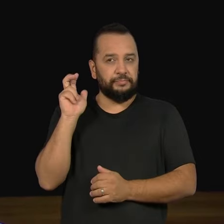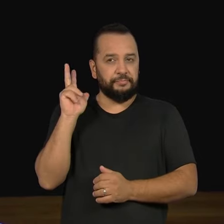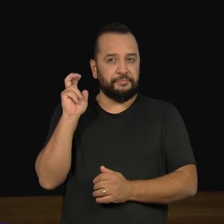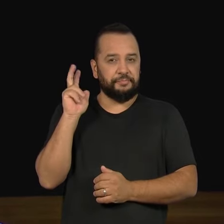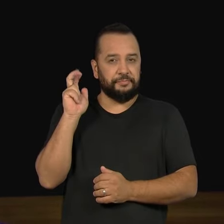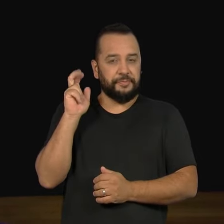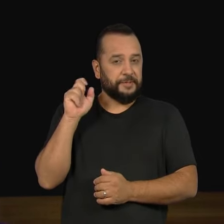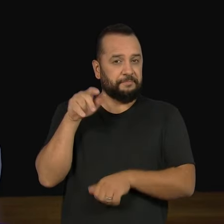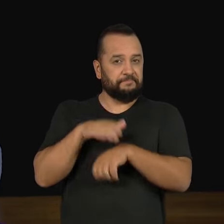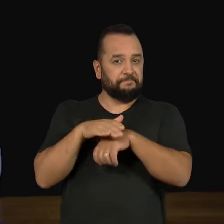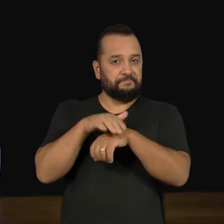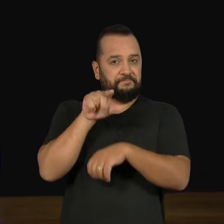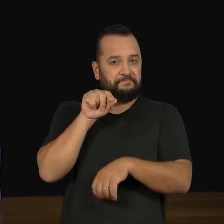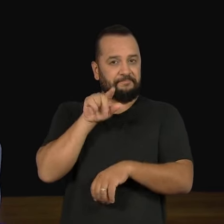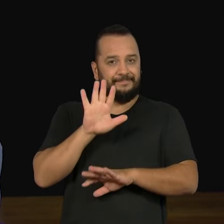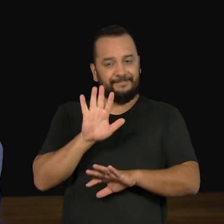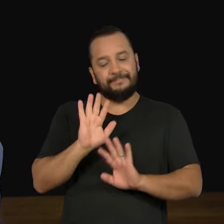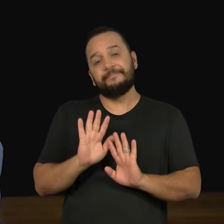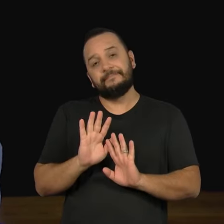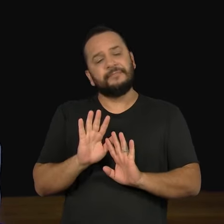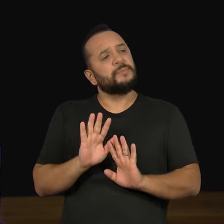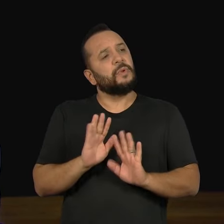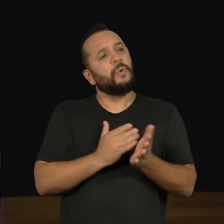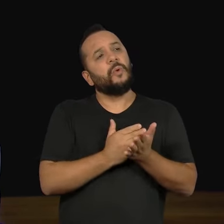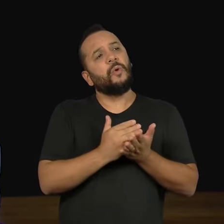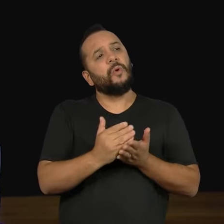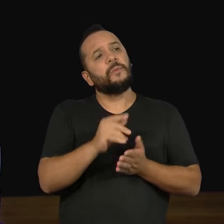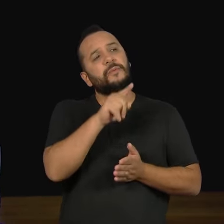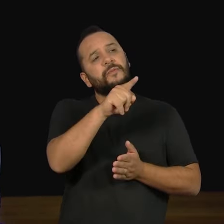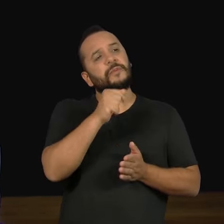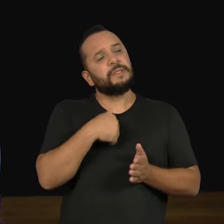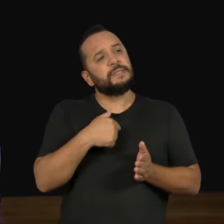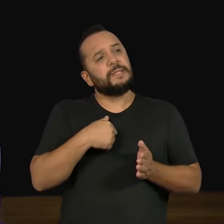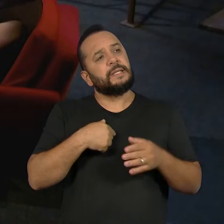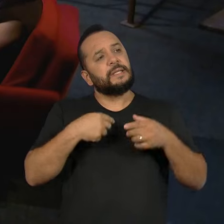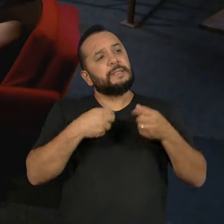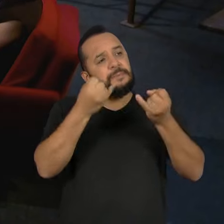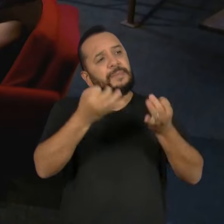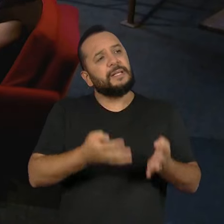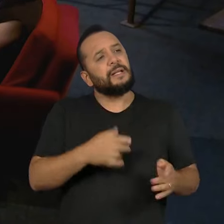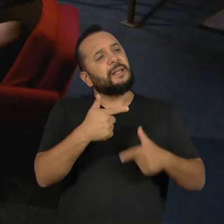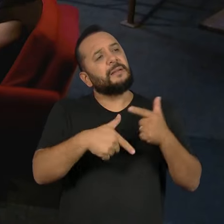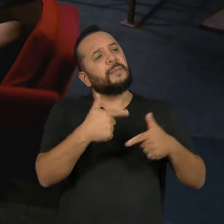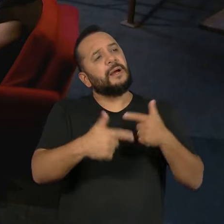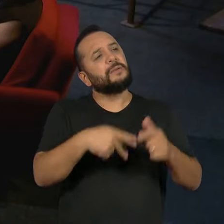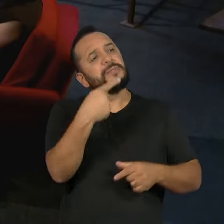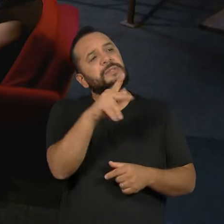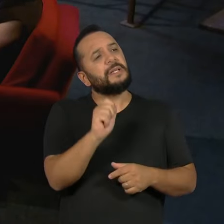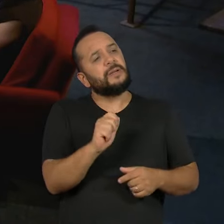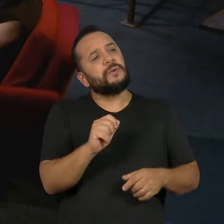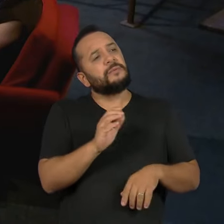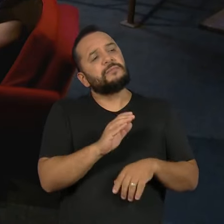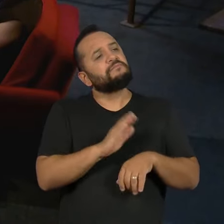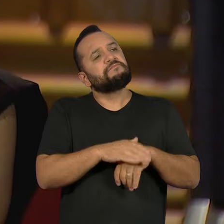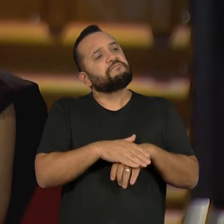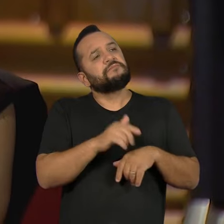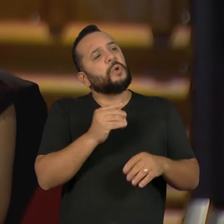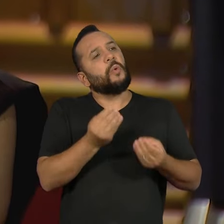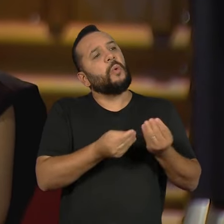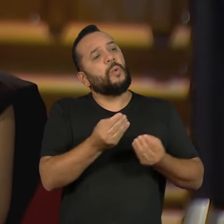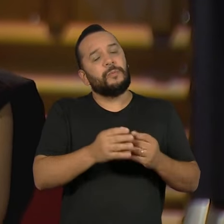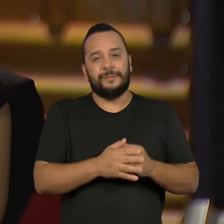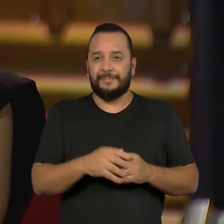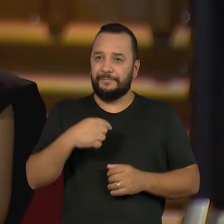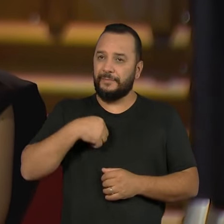começar do começo Como que você se apresenta para quem não te conhece quem é você e o que você faz quem sou eu o que eu